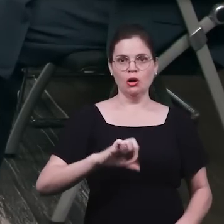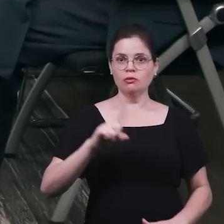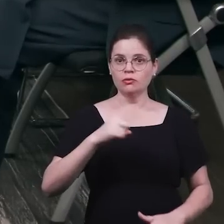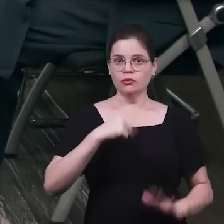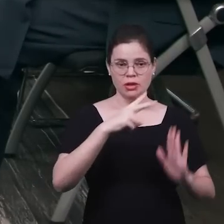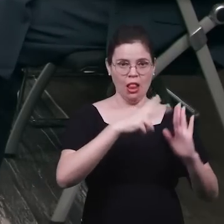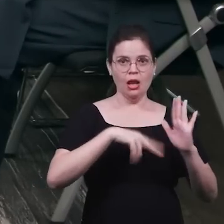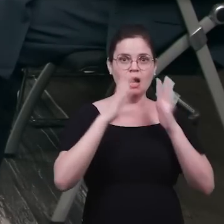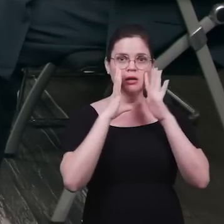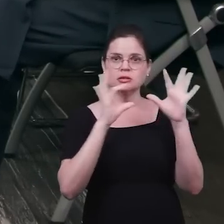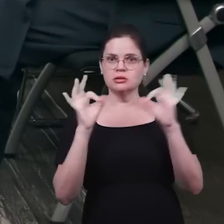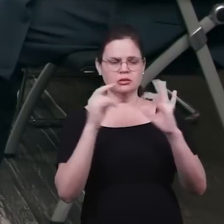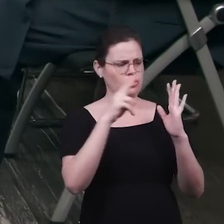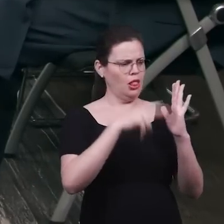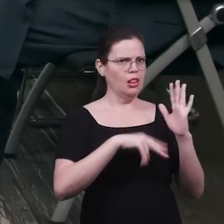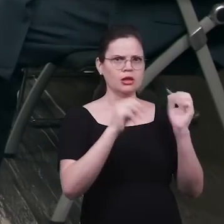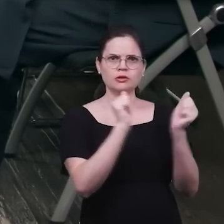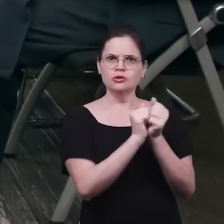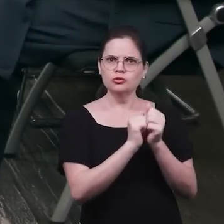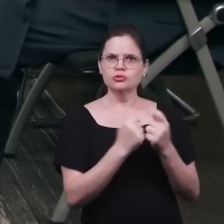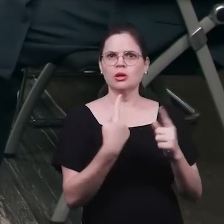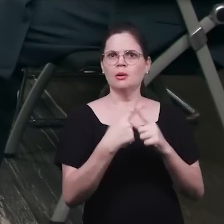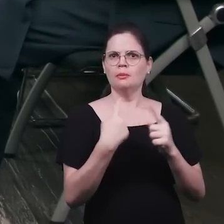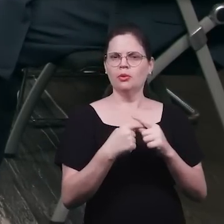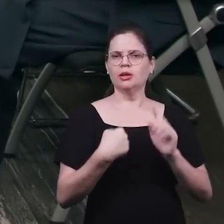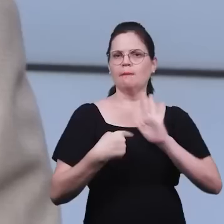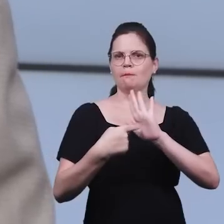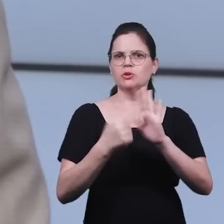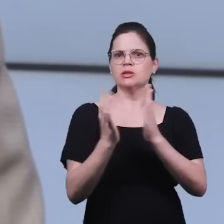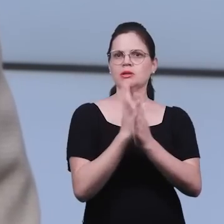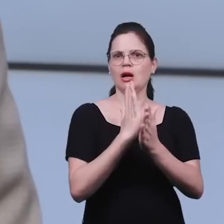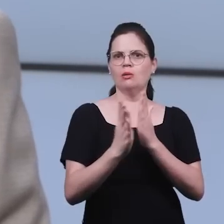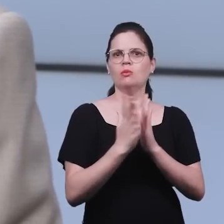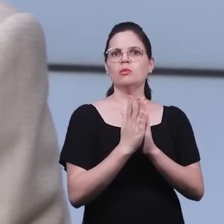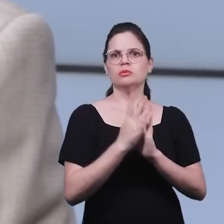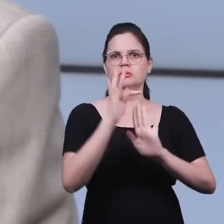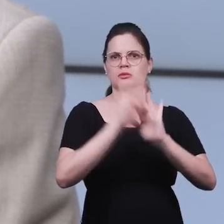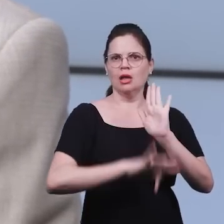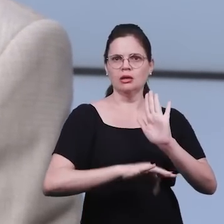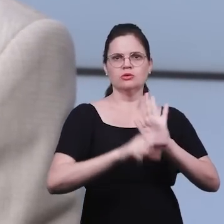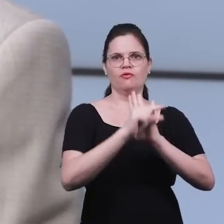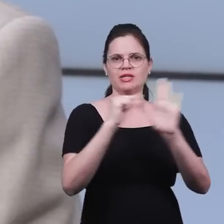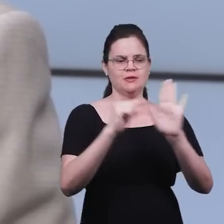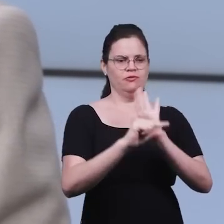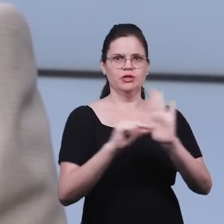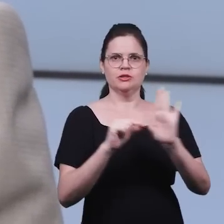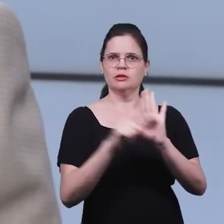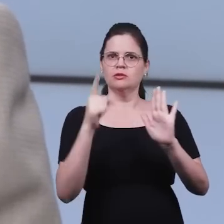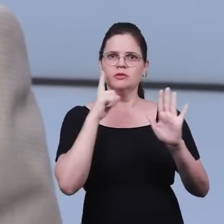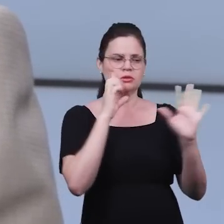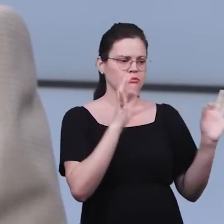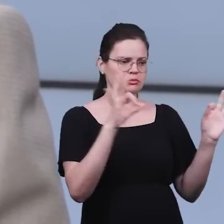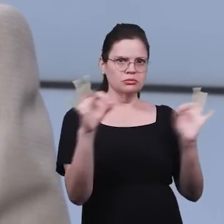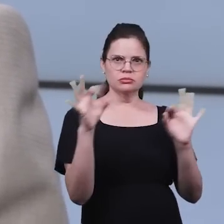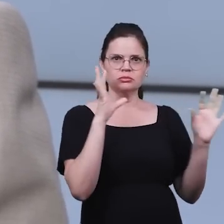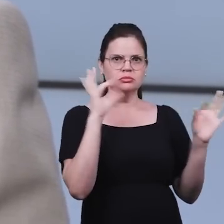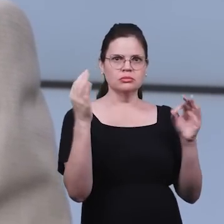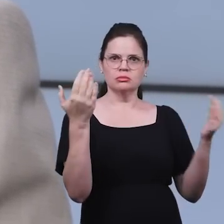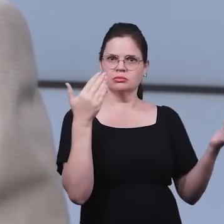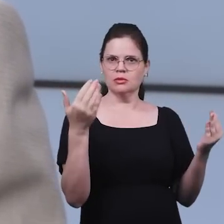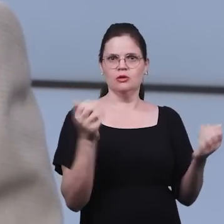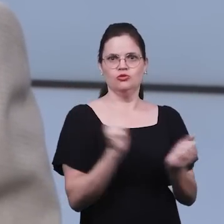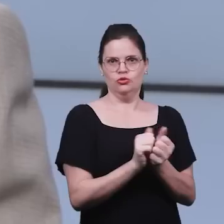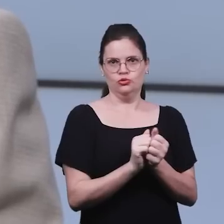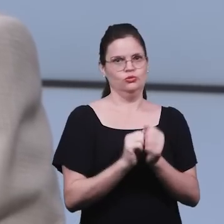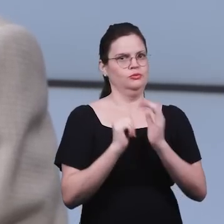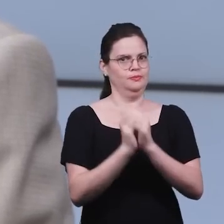29. Então você pode acompanhar, porque várias expressões estão sendo trazidas aqui que estão nesse trecho bíblico que você vai acompanhando com a